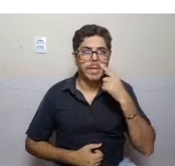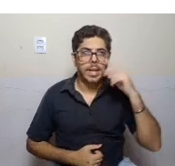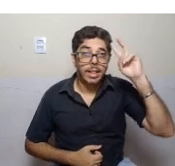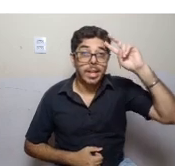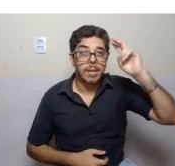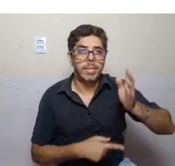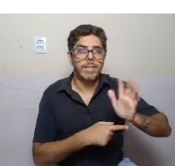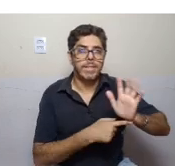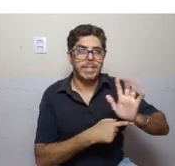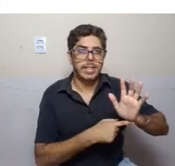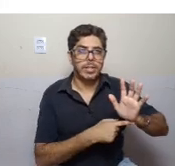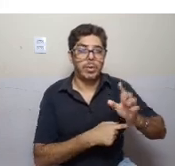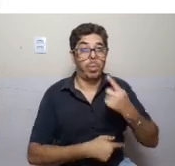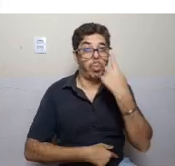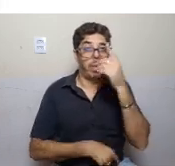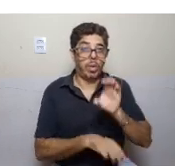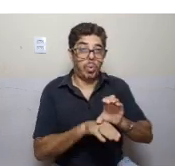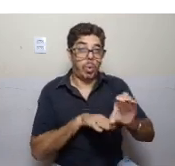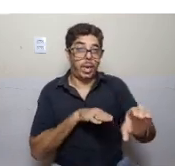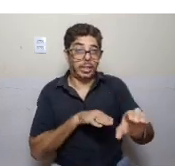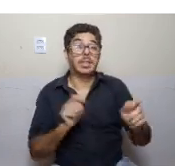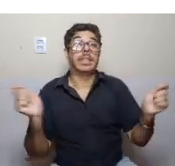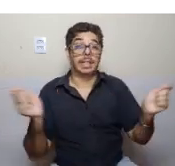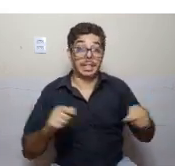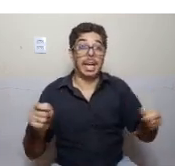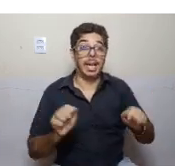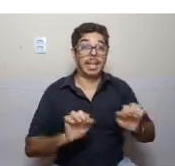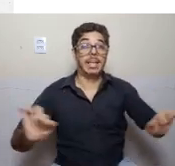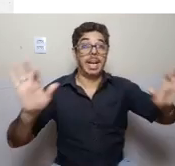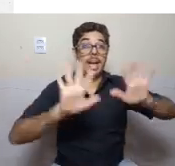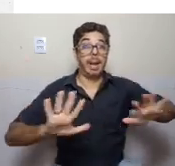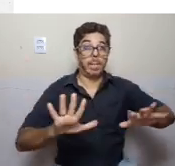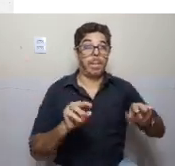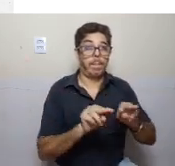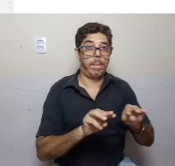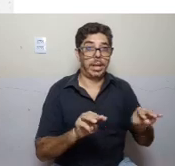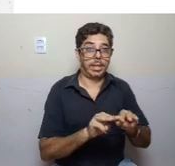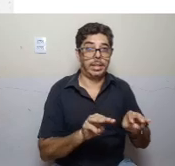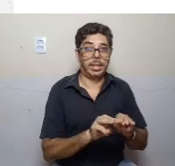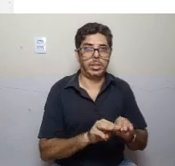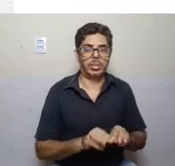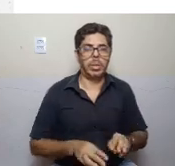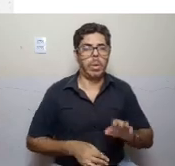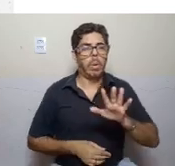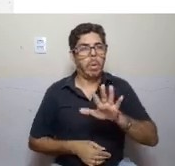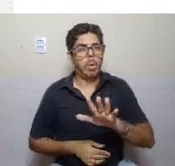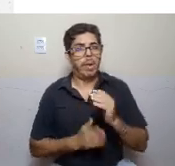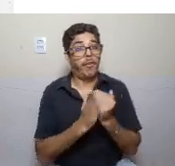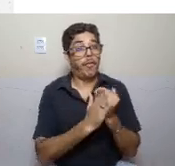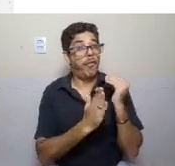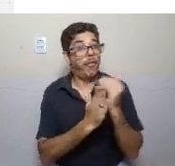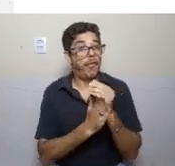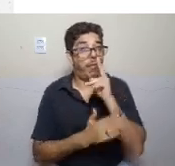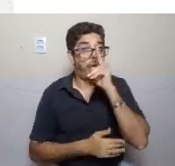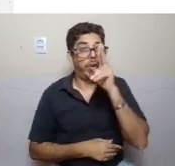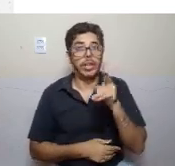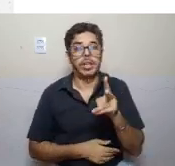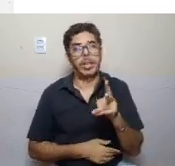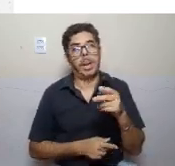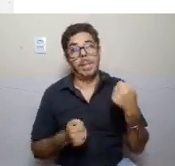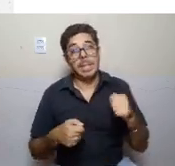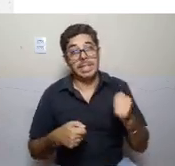Vimos nesse vídeo aqui que uma corrente elétrica cria um campo magnético, mas a intensidade e o sentido do campo em um dado ponto